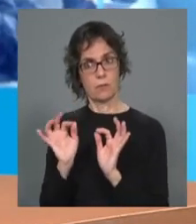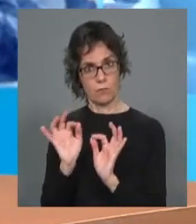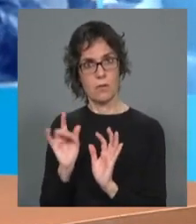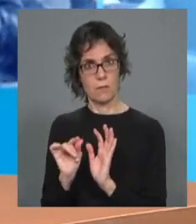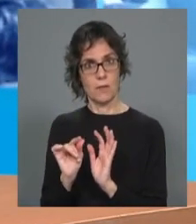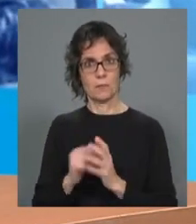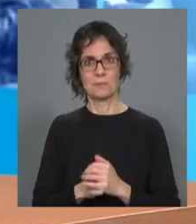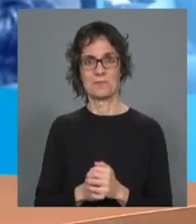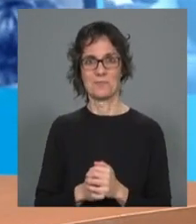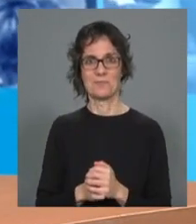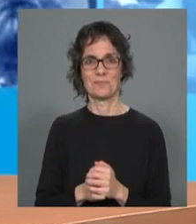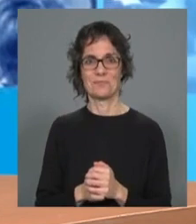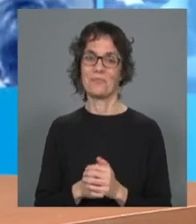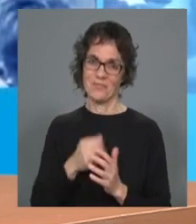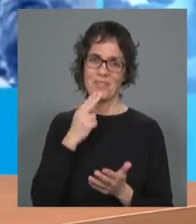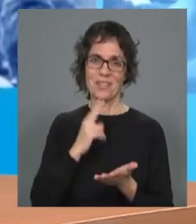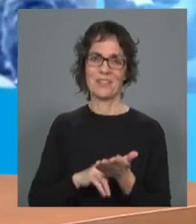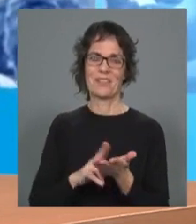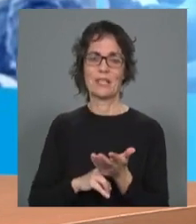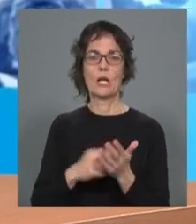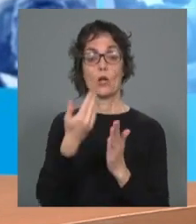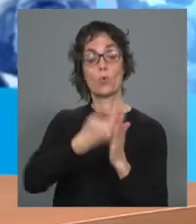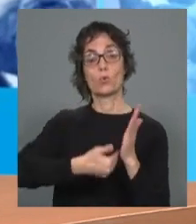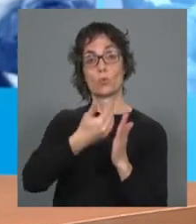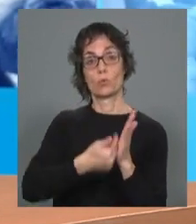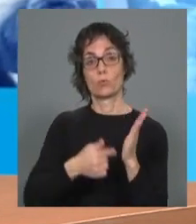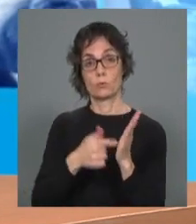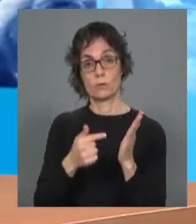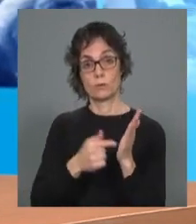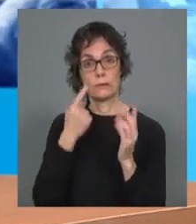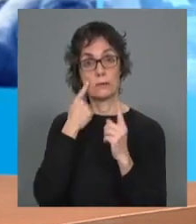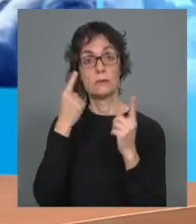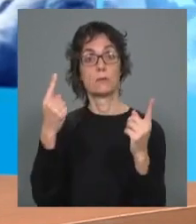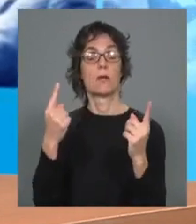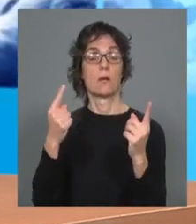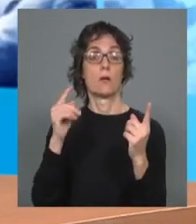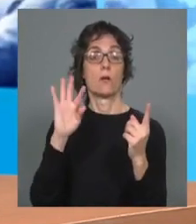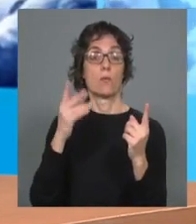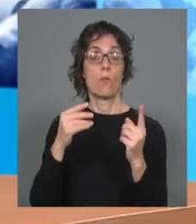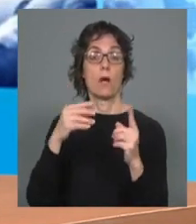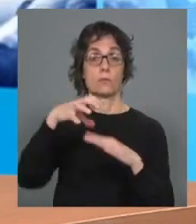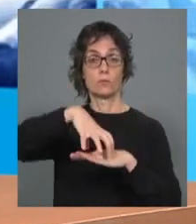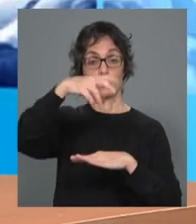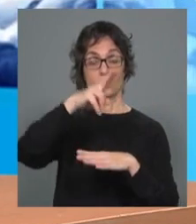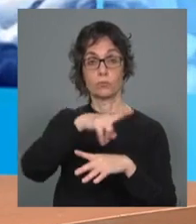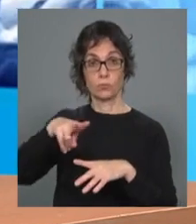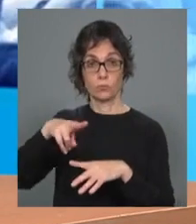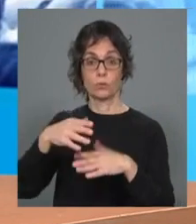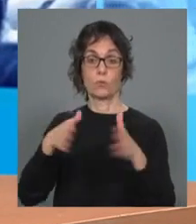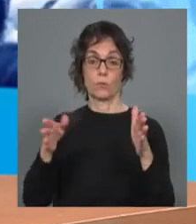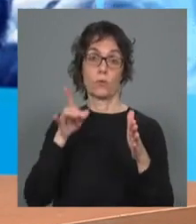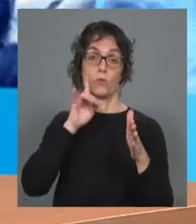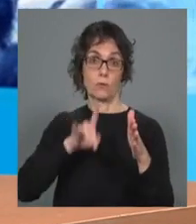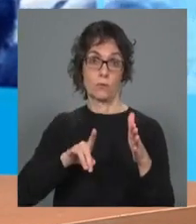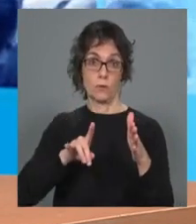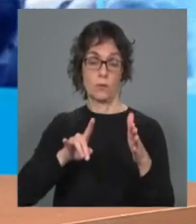verdade, esse documento que foi lançado a quando da reabertura dos espaços, depois do